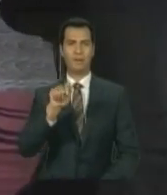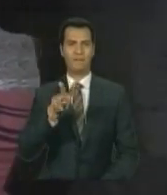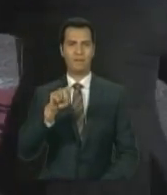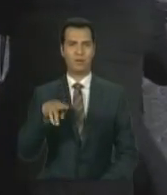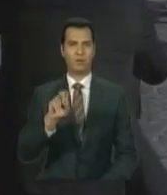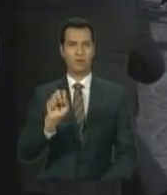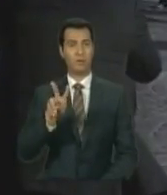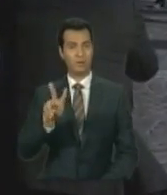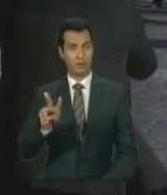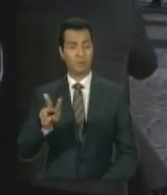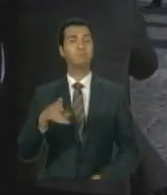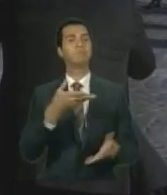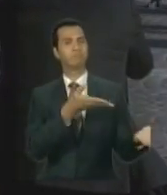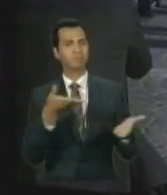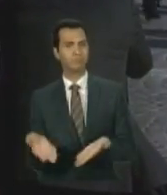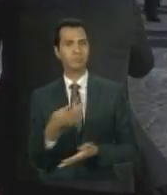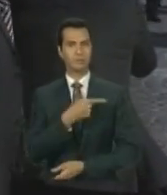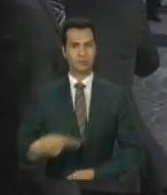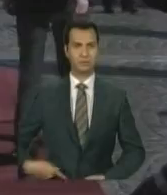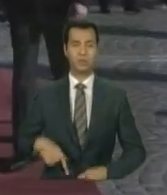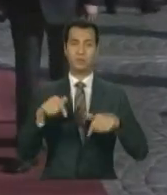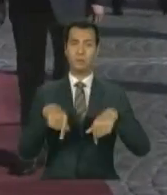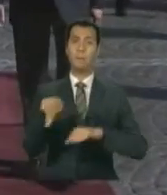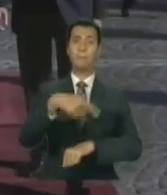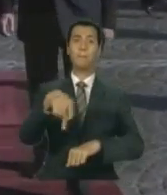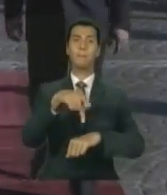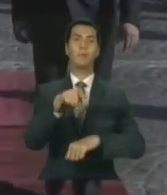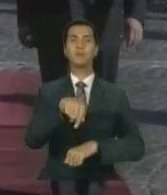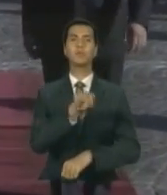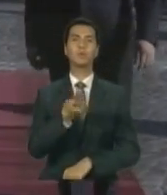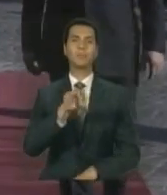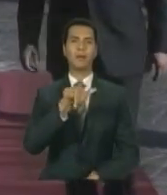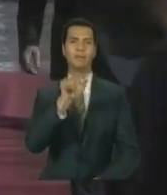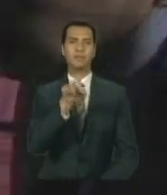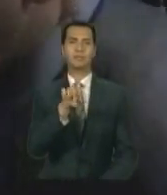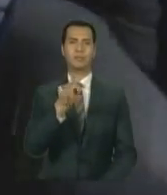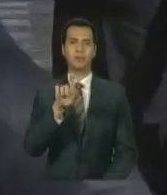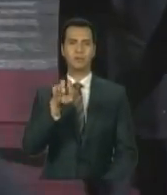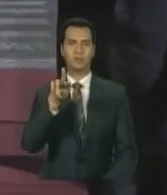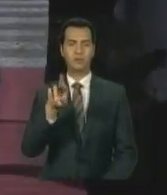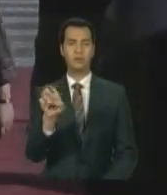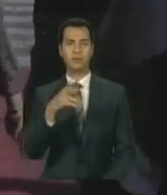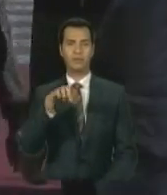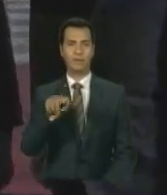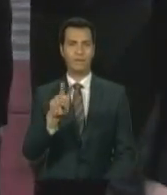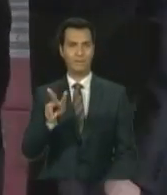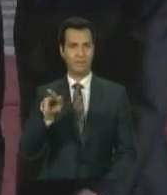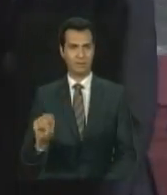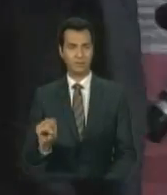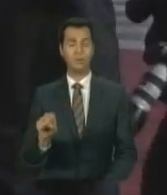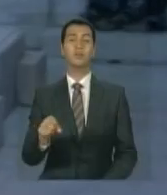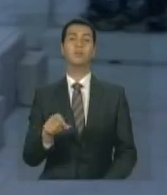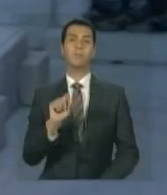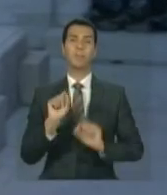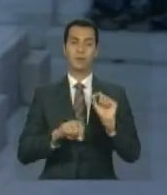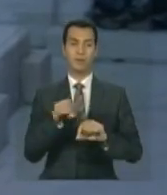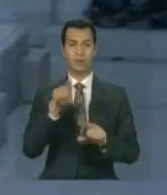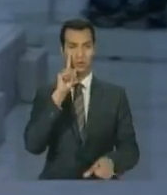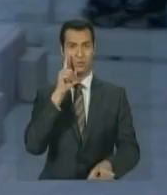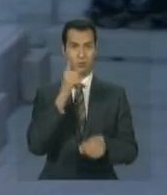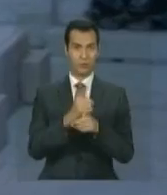militares nessa praça, que é a Praça Alexander Nevsky. A intenção desse encontro é